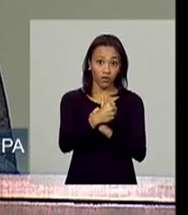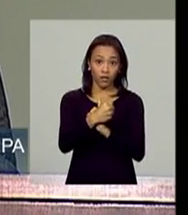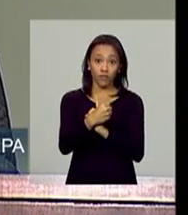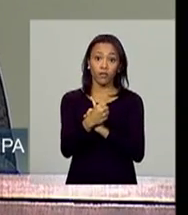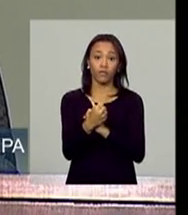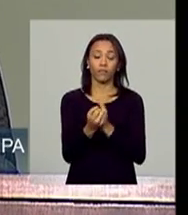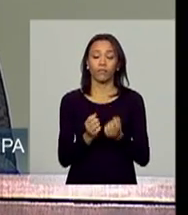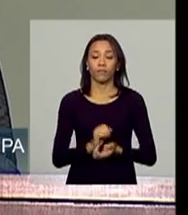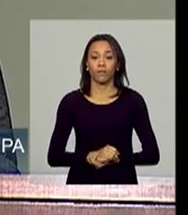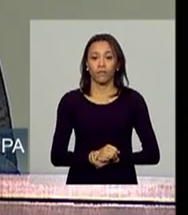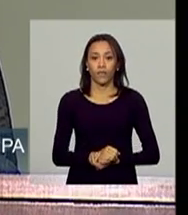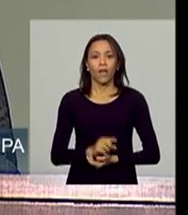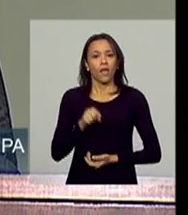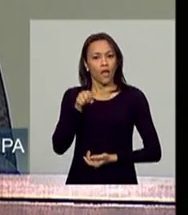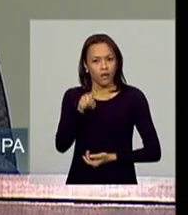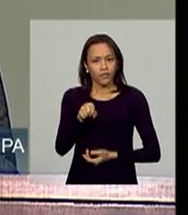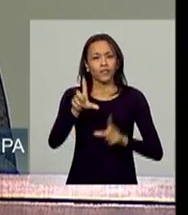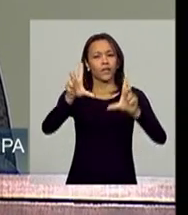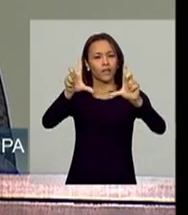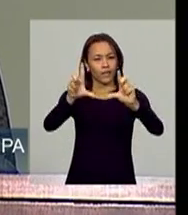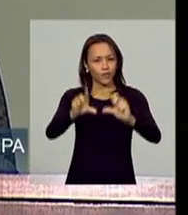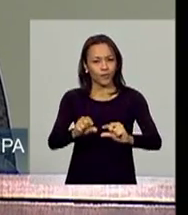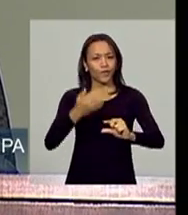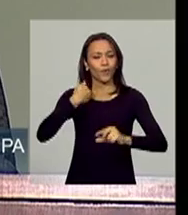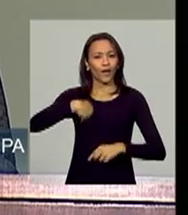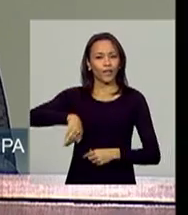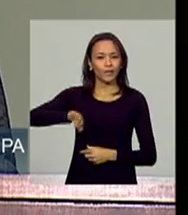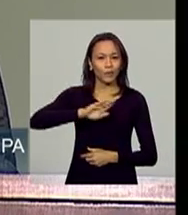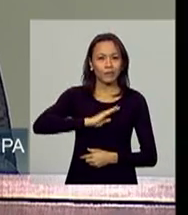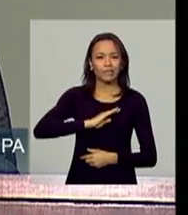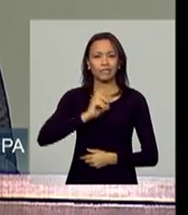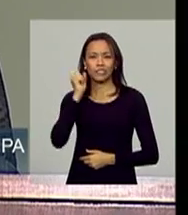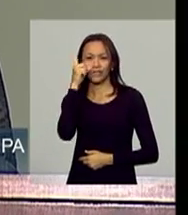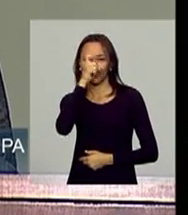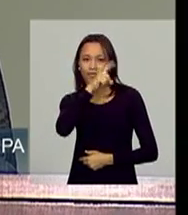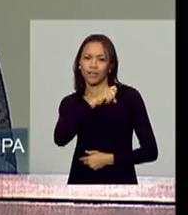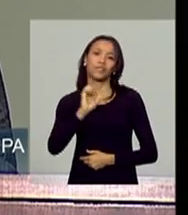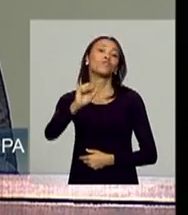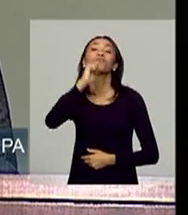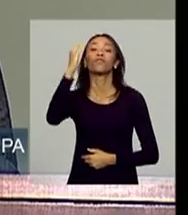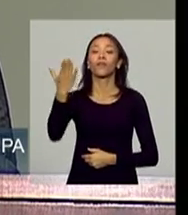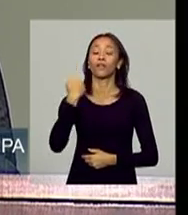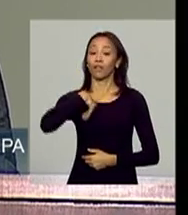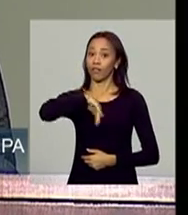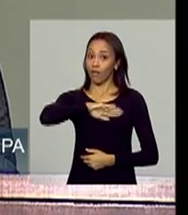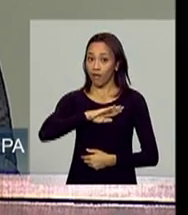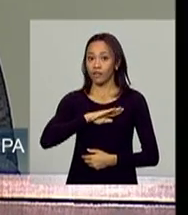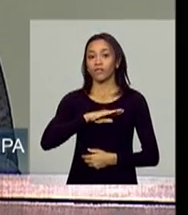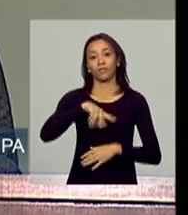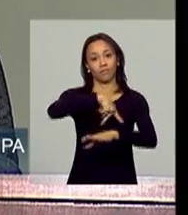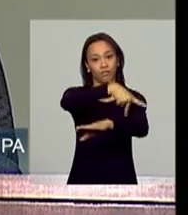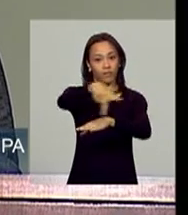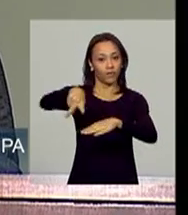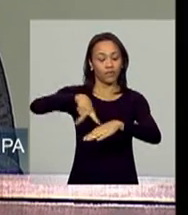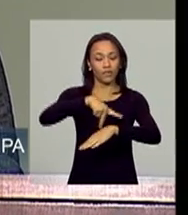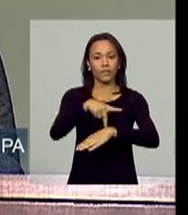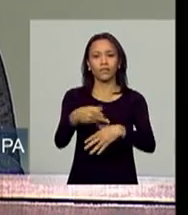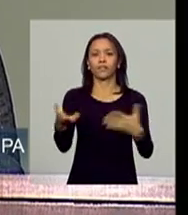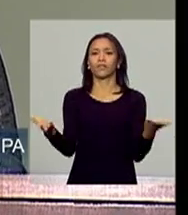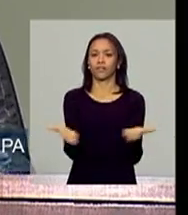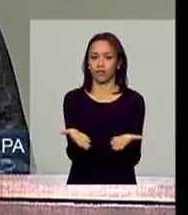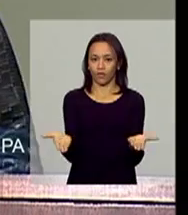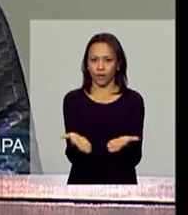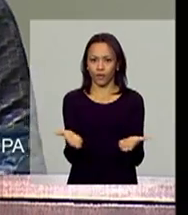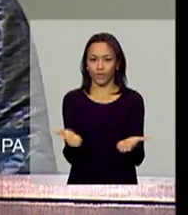ela reduziu a nossa vulnerabilidade externa. Somos um país que hoje tem